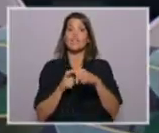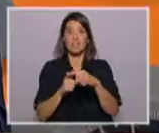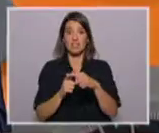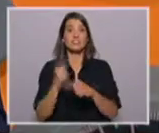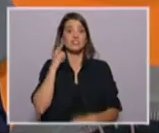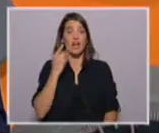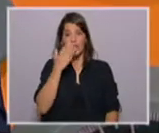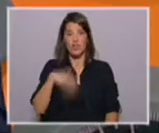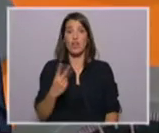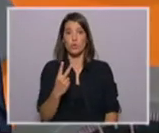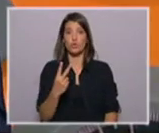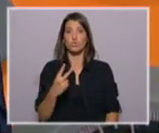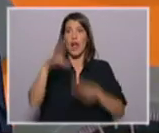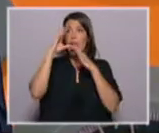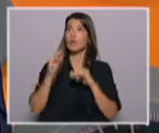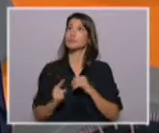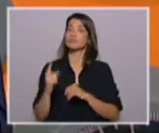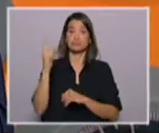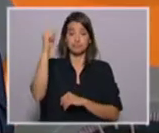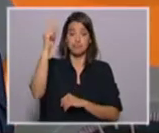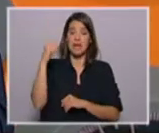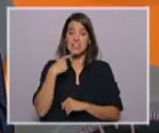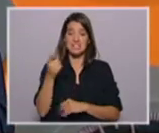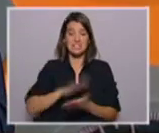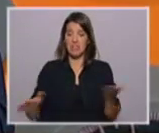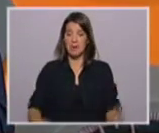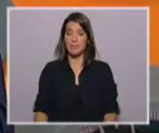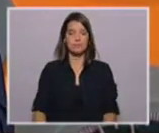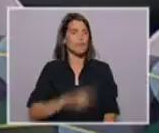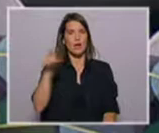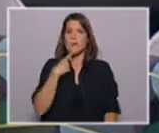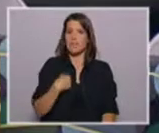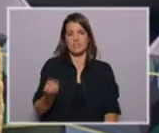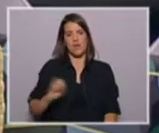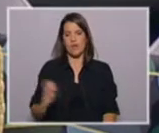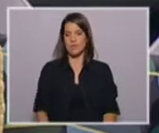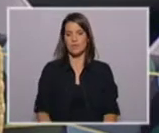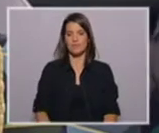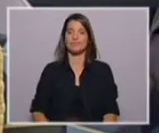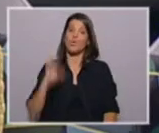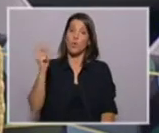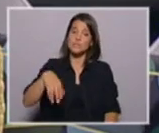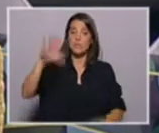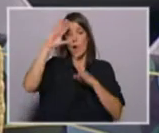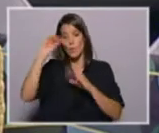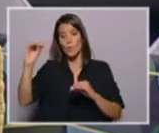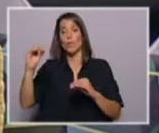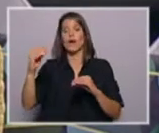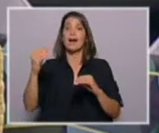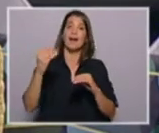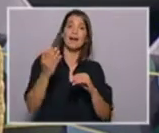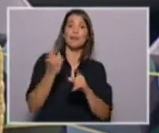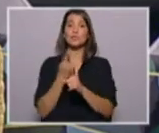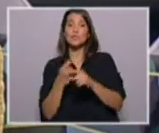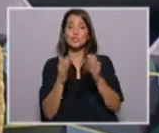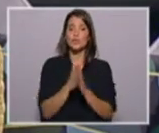2 anos quando o homem chegou à Lua e, tanto quanto sei, ninguém te disse nada. Ninguém me disse nada, exatamente. Portanto, aconteceu a Lua, aquela